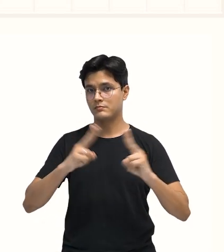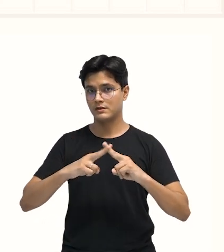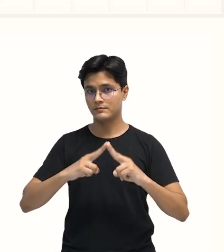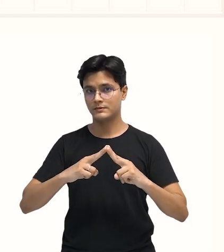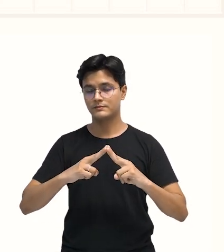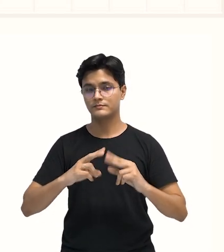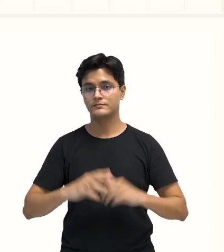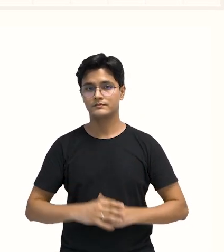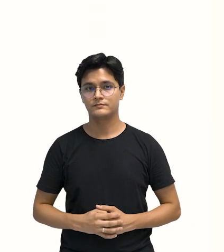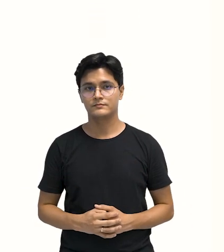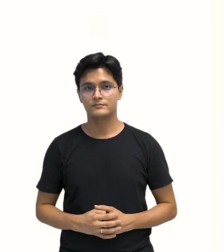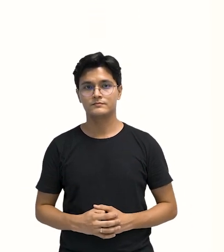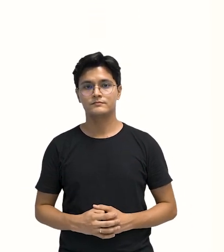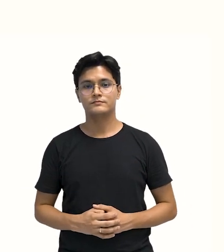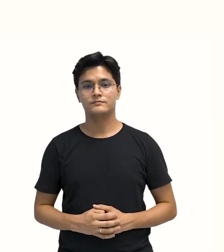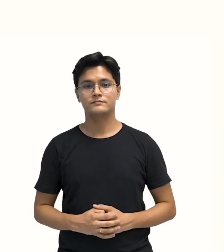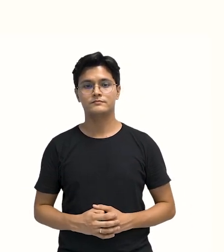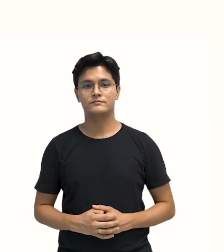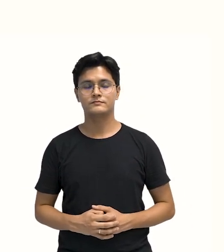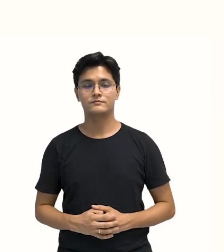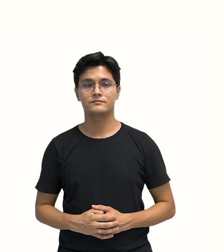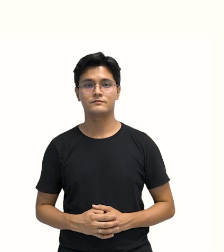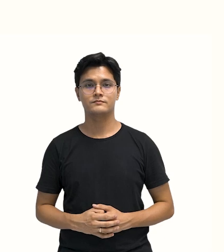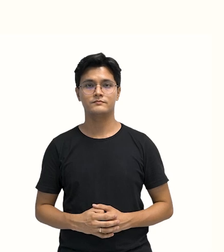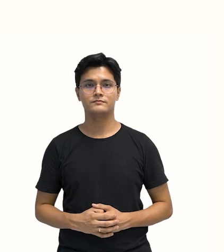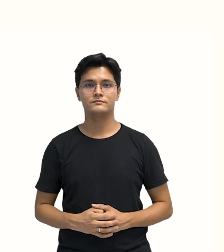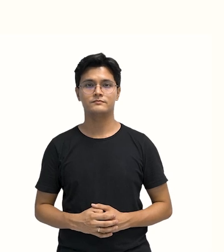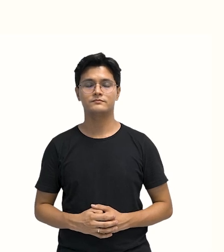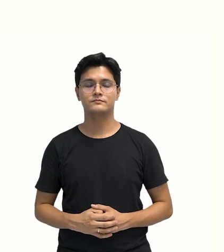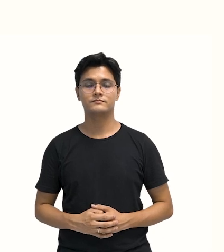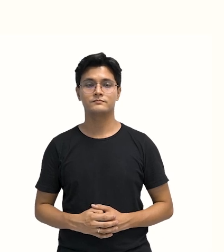par. Para esse evento aqui,